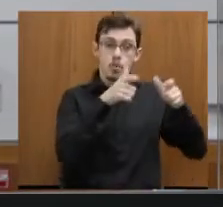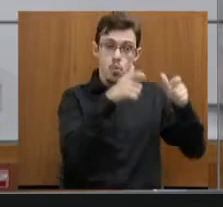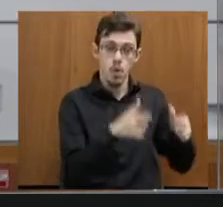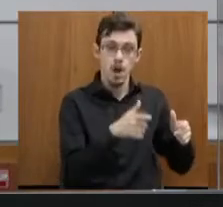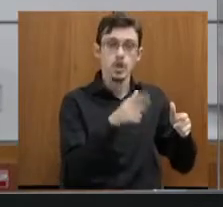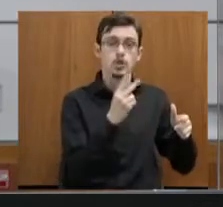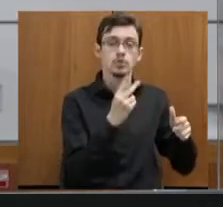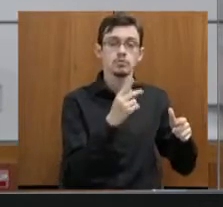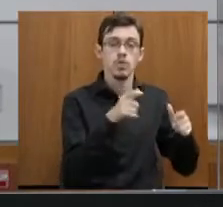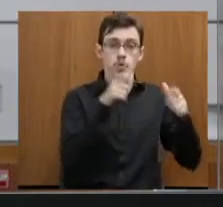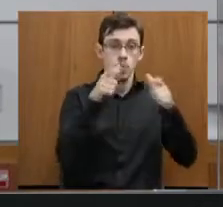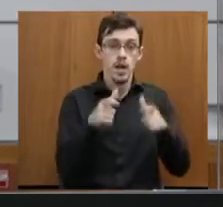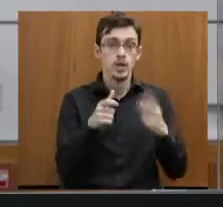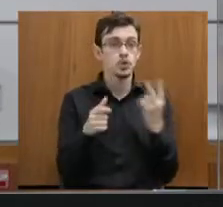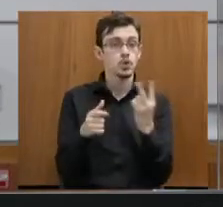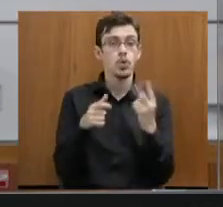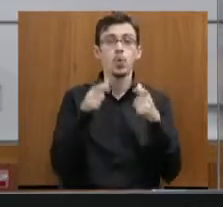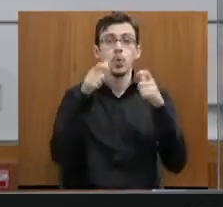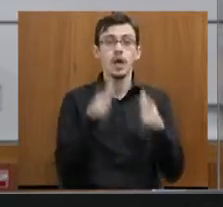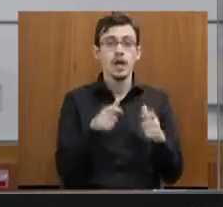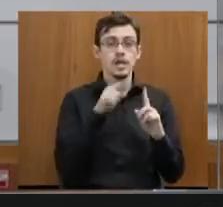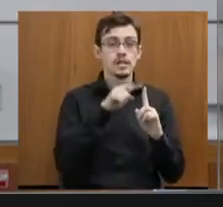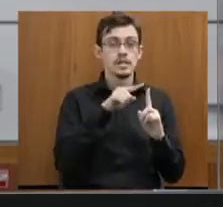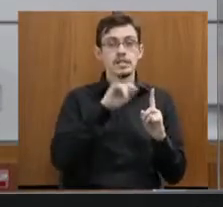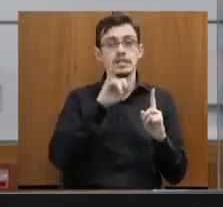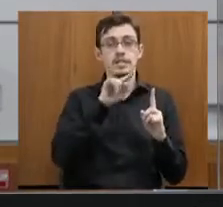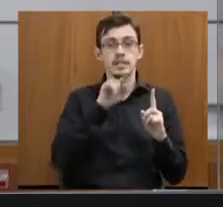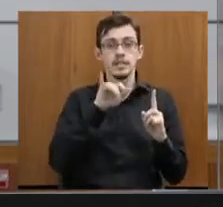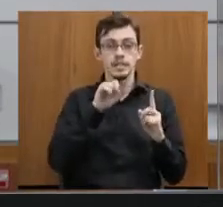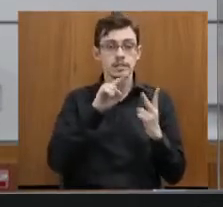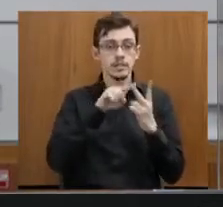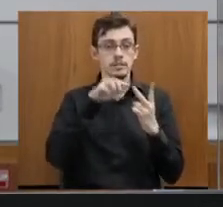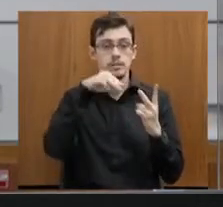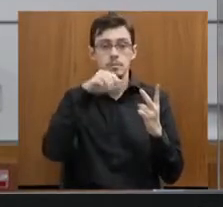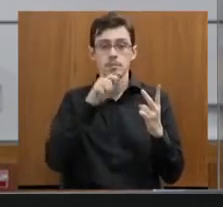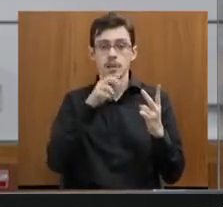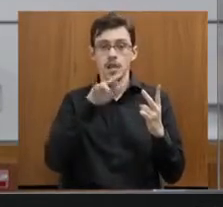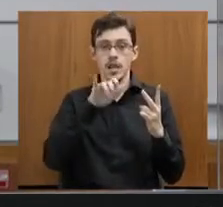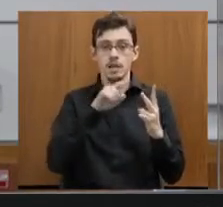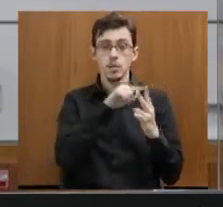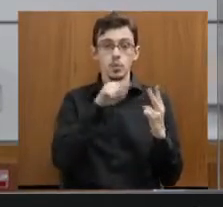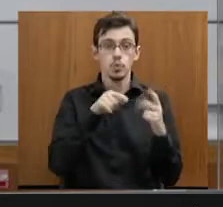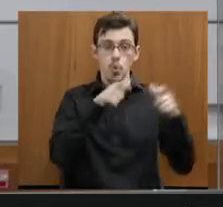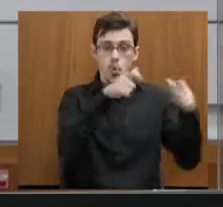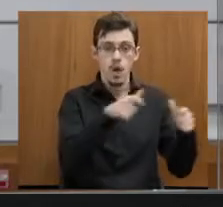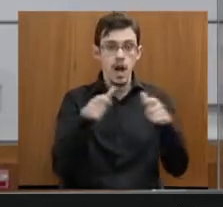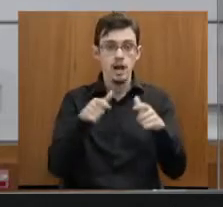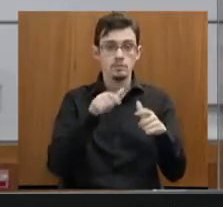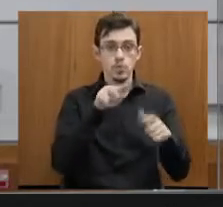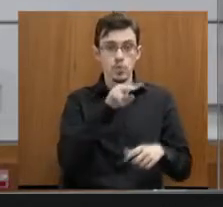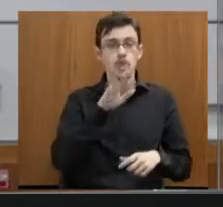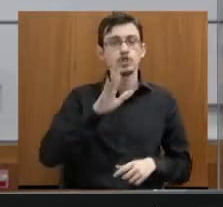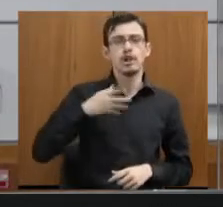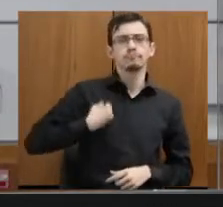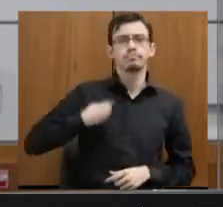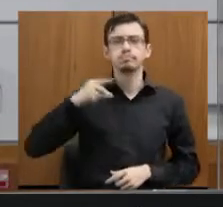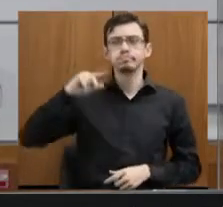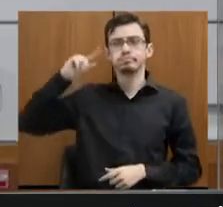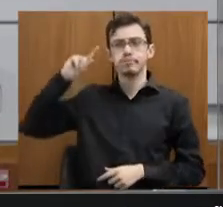antes da cidade de Belo Horizonte existir que é o Luiz e o Mangueiras E aí nesse processo de capacitação